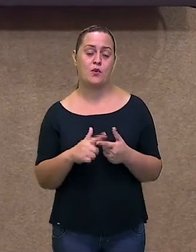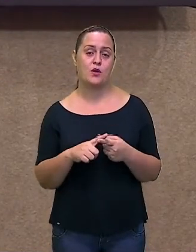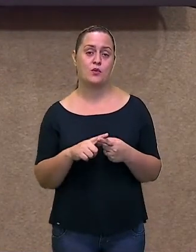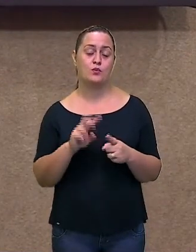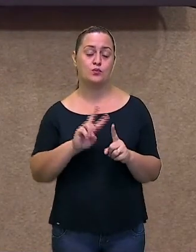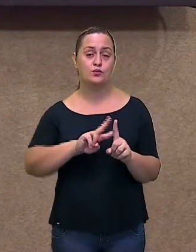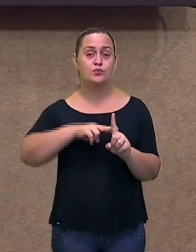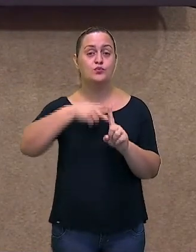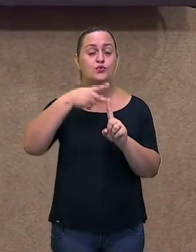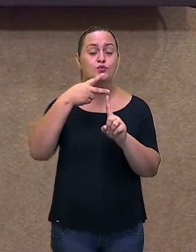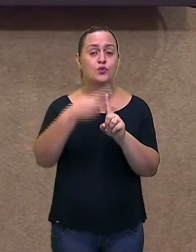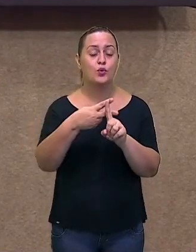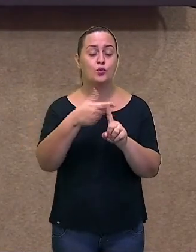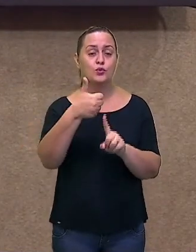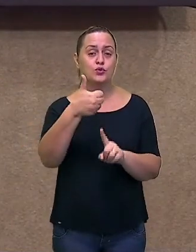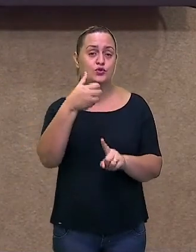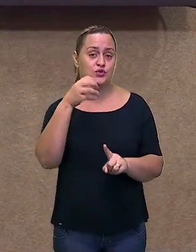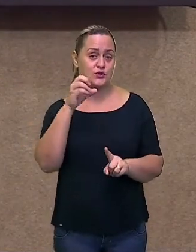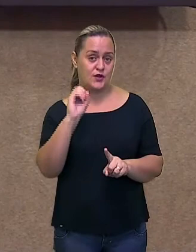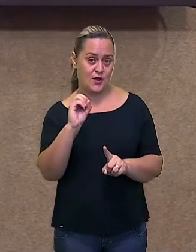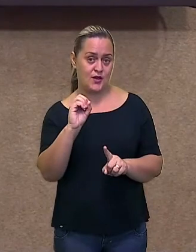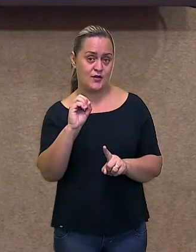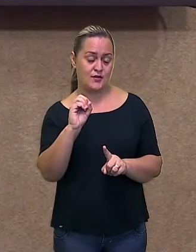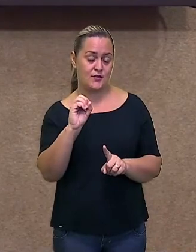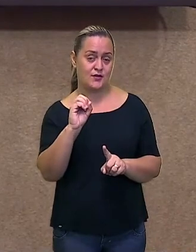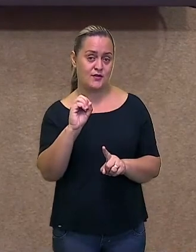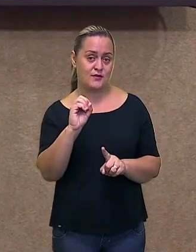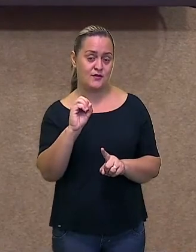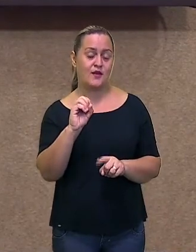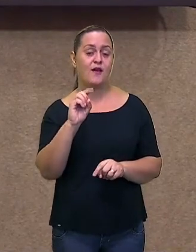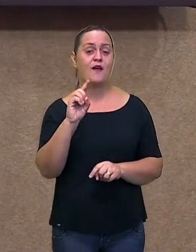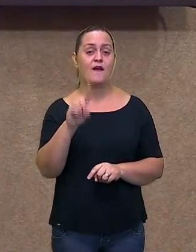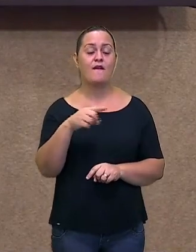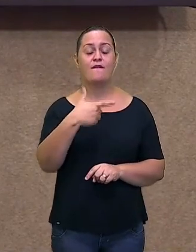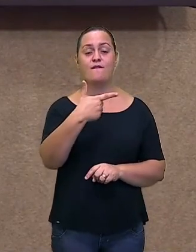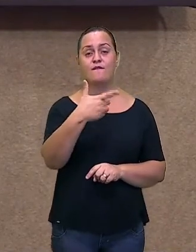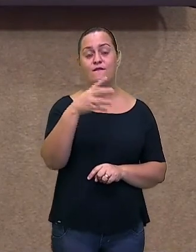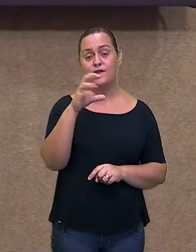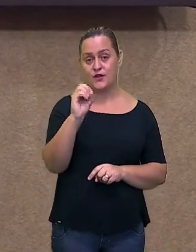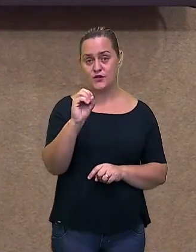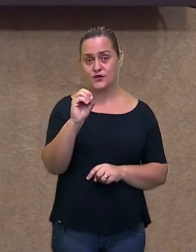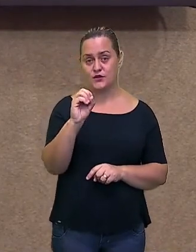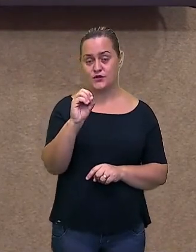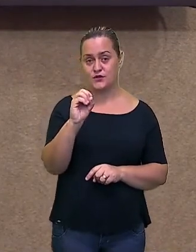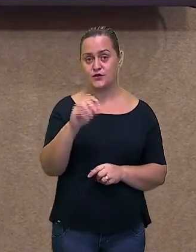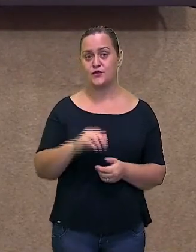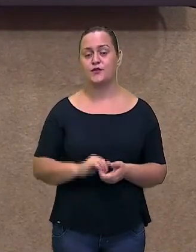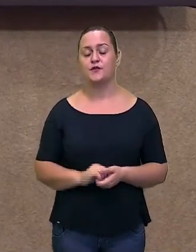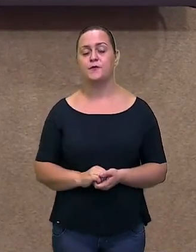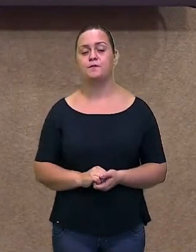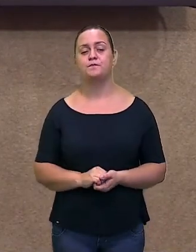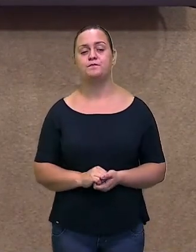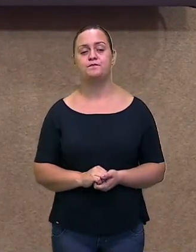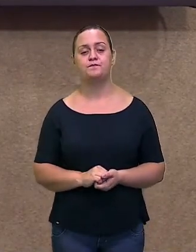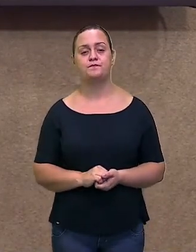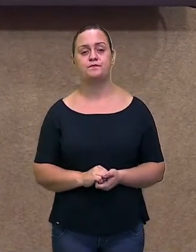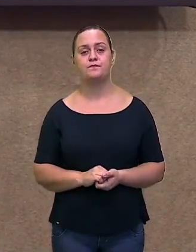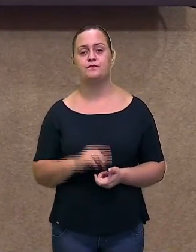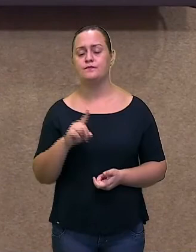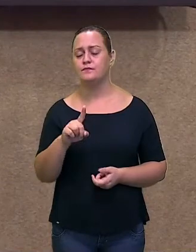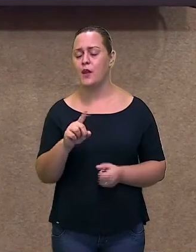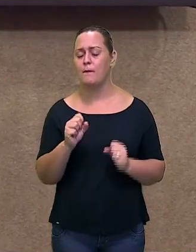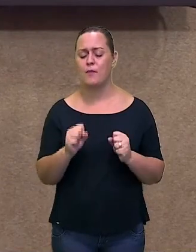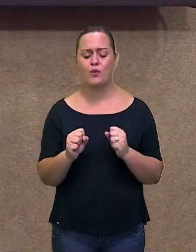de 10 que é a quantidade que o cartão já fez de gostoso = 20 bom você pode